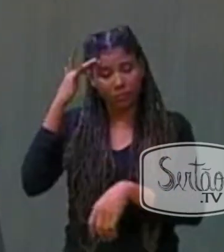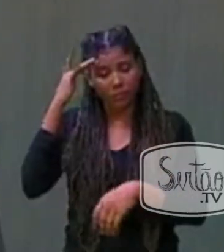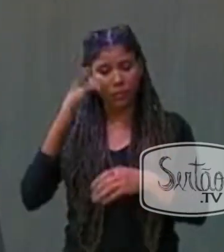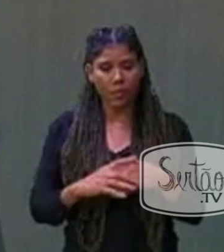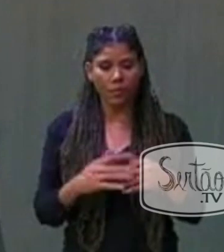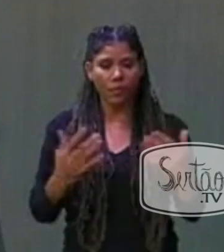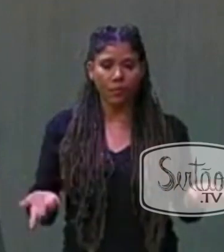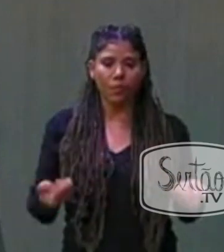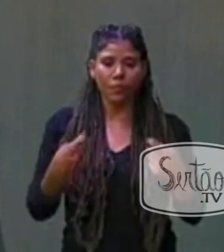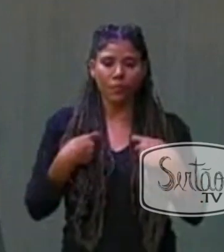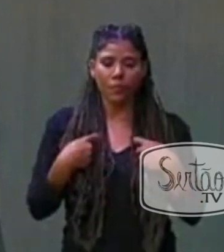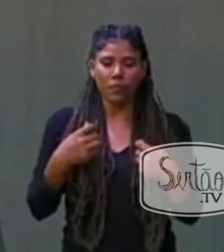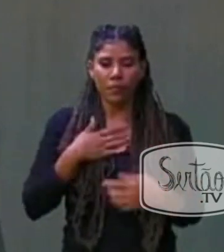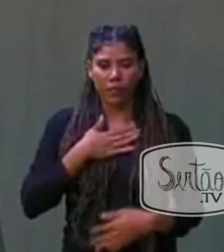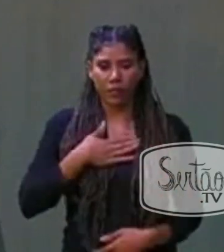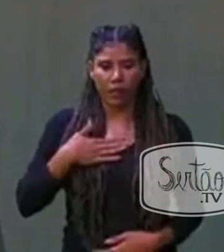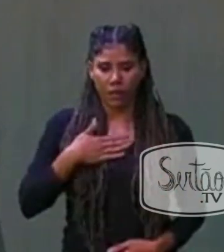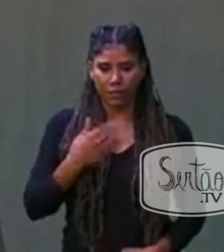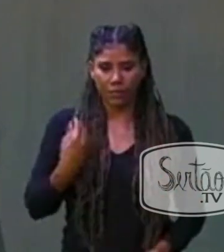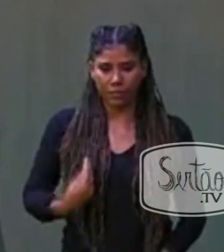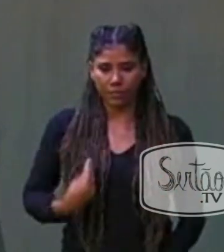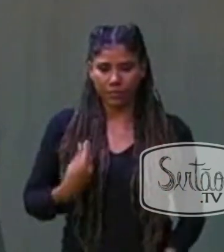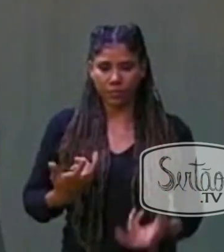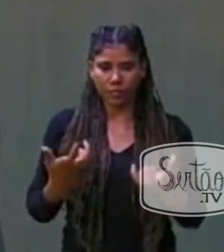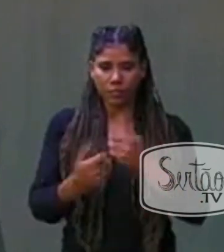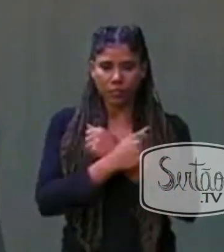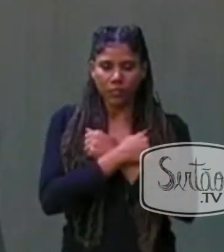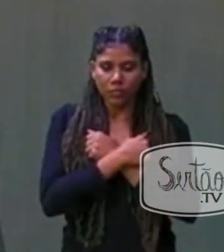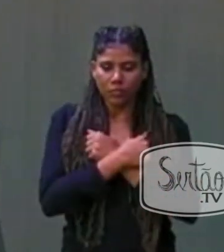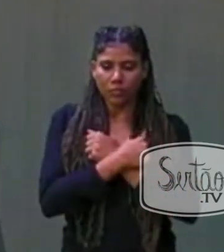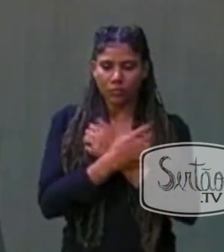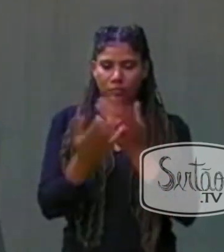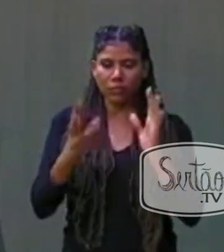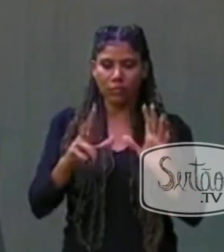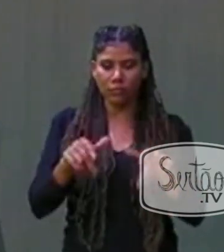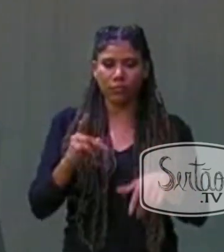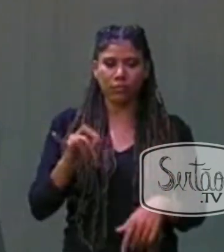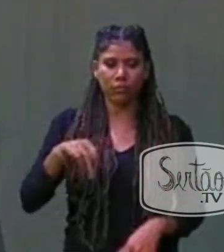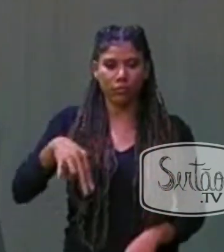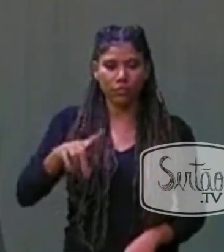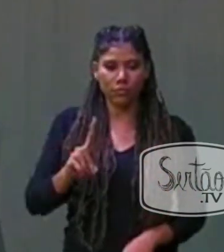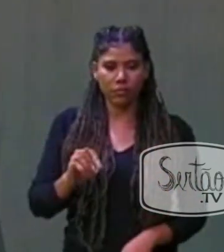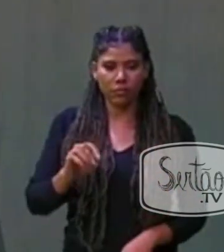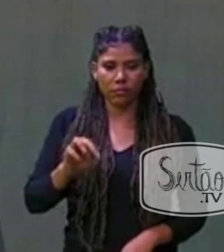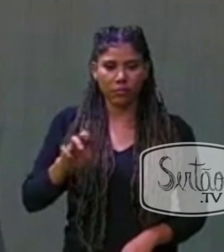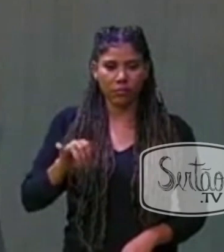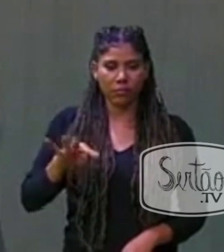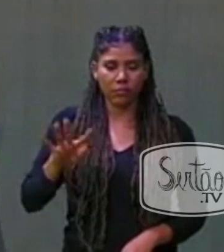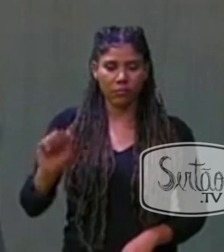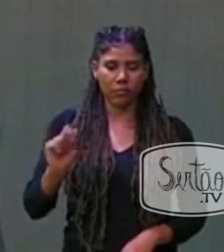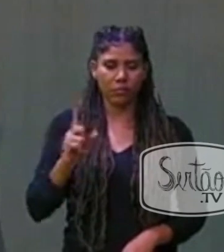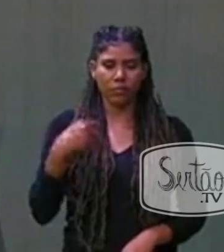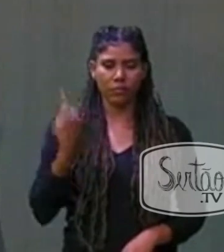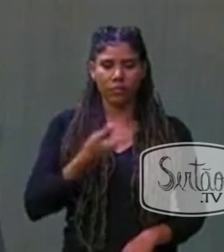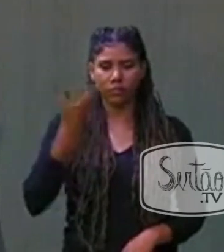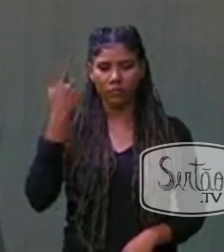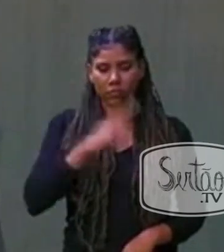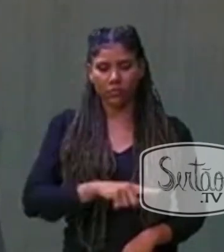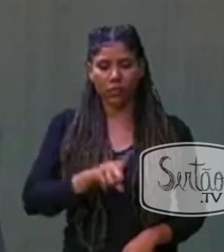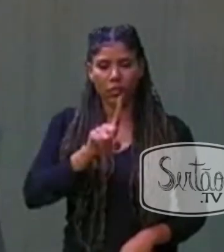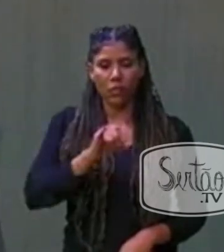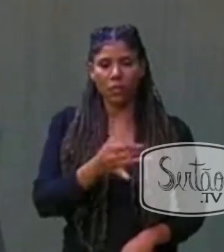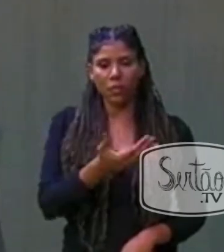fiquei muito feliz de estar ali presente, quero mandar um abraço a todos de Pindoretama, e nós batemos um milhão